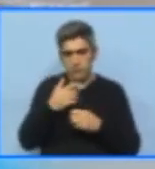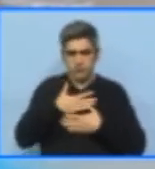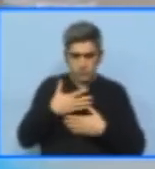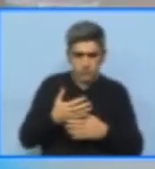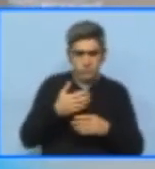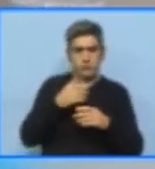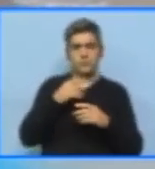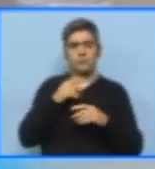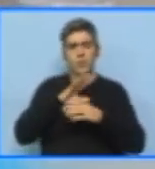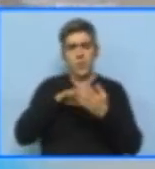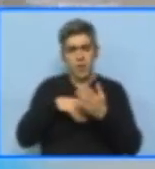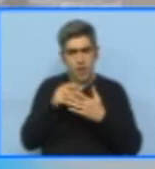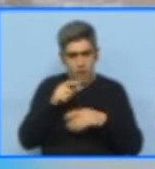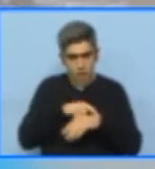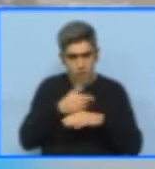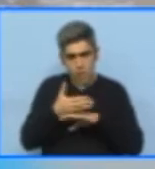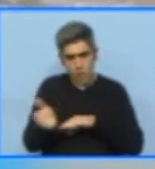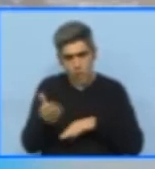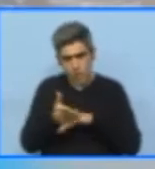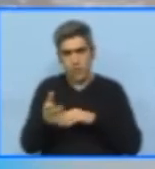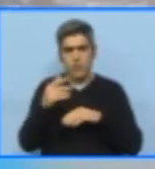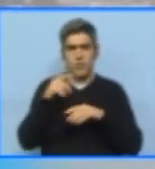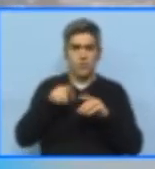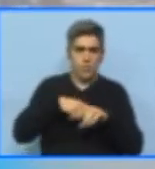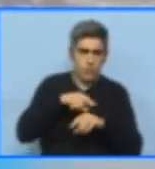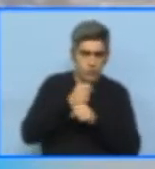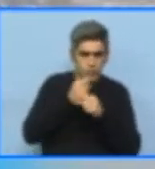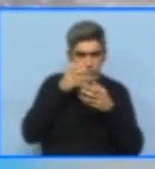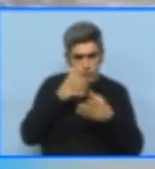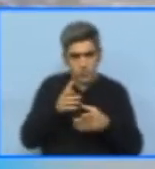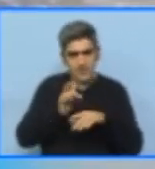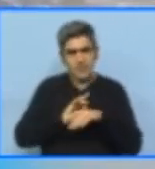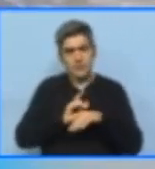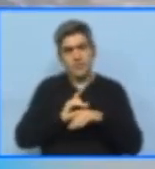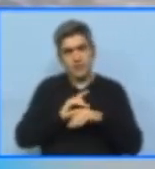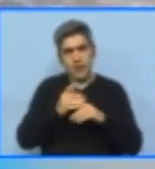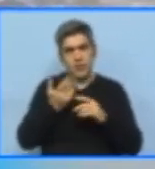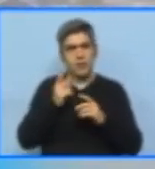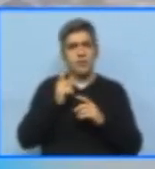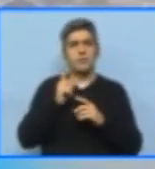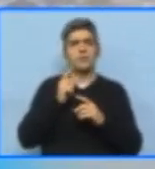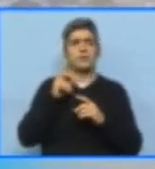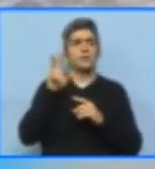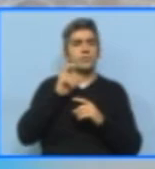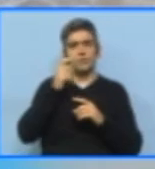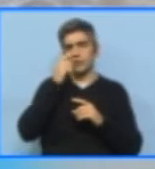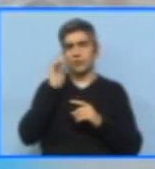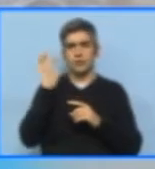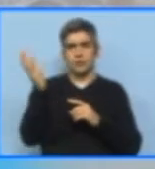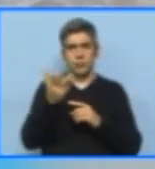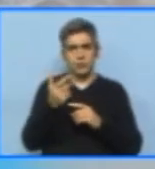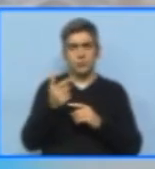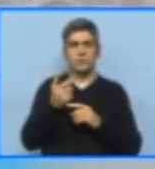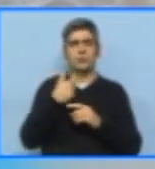entrega, de muitos horários para além do horário e de muita sensibilidade àquilo que são os ouvintes, como eu dizia há pouquinho.